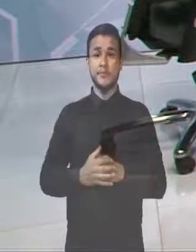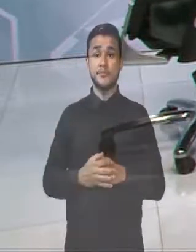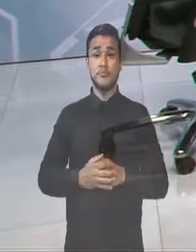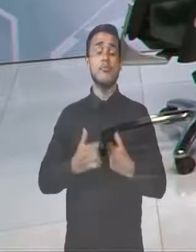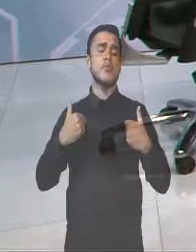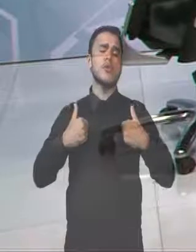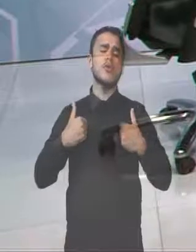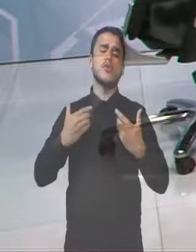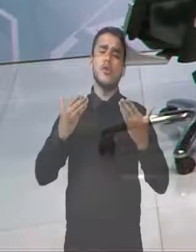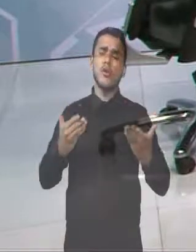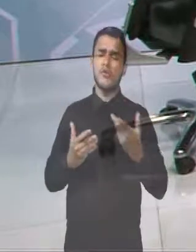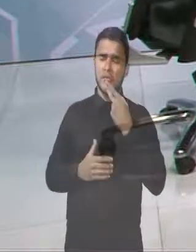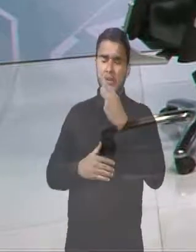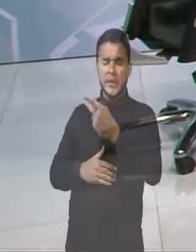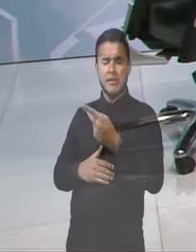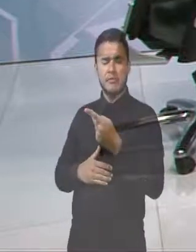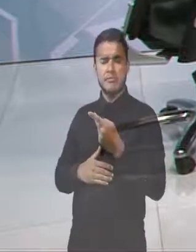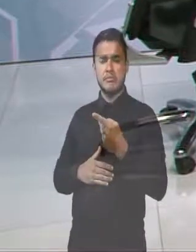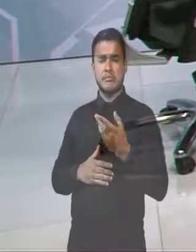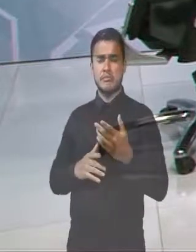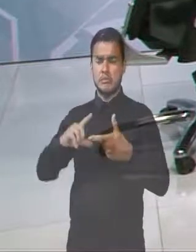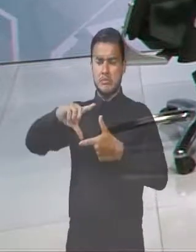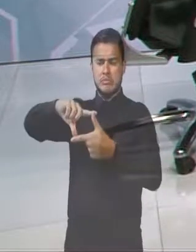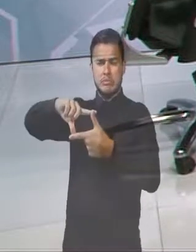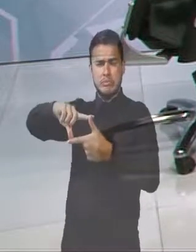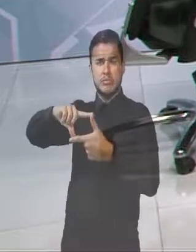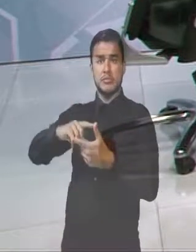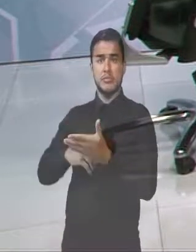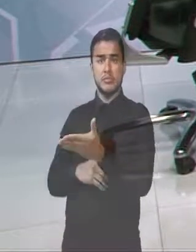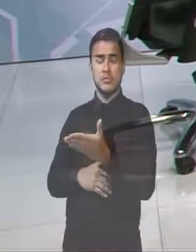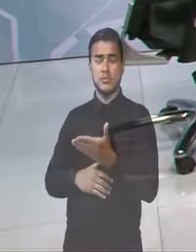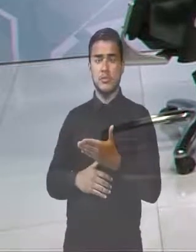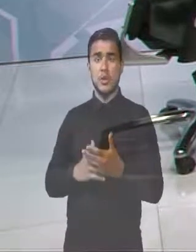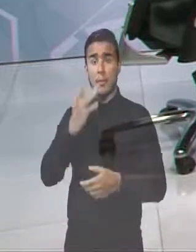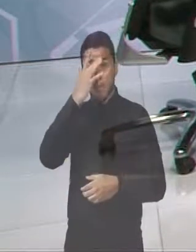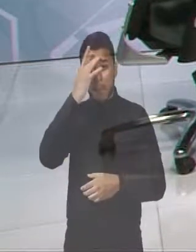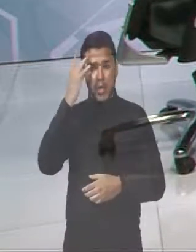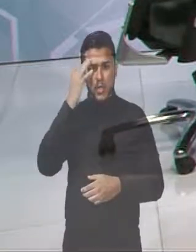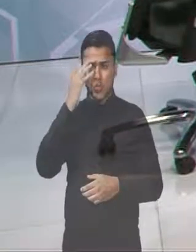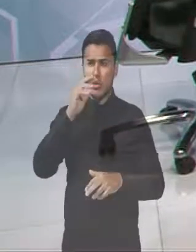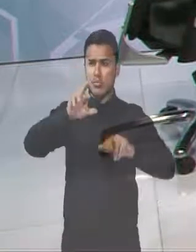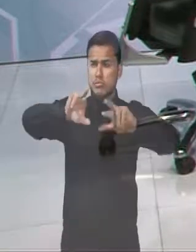dos conservadores, temos dificuldade de praticar, que é o respeito à diversidade.